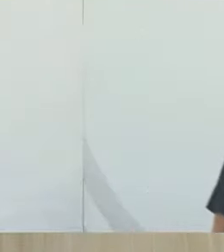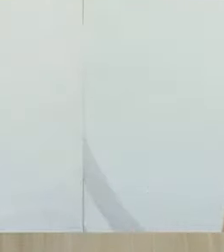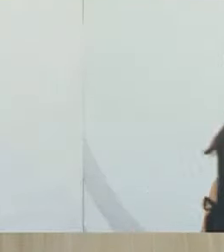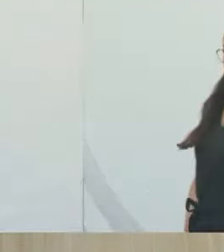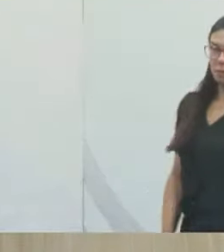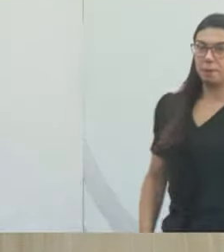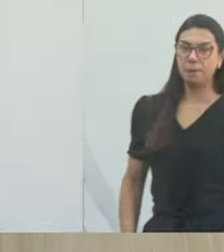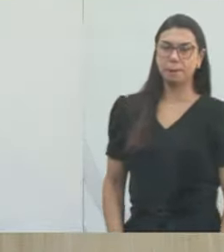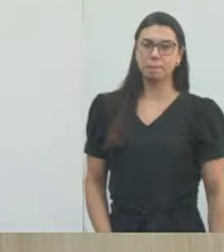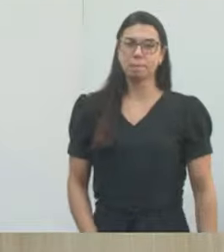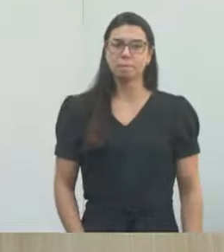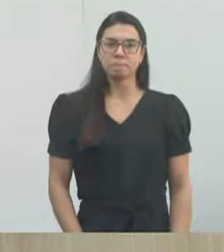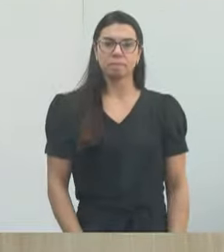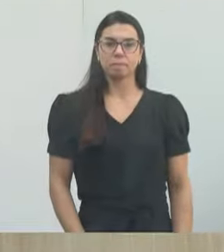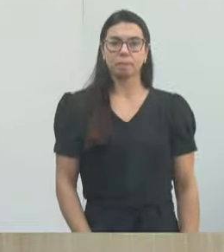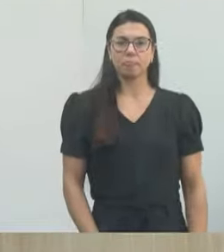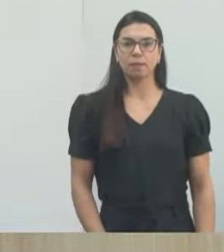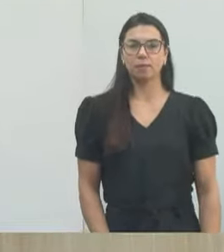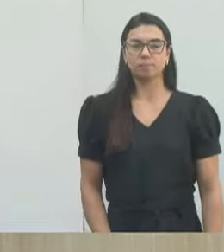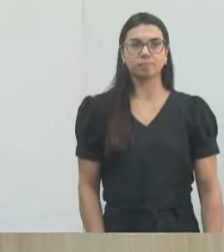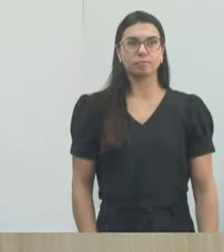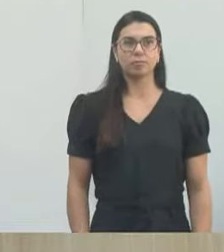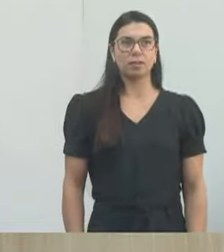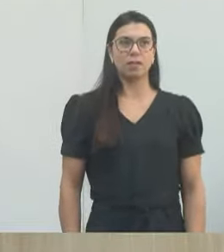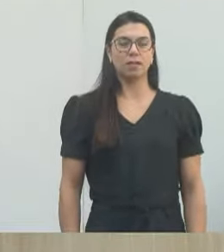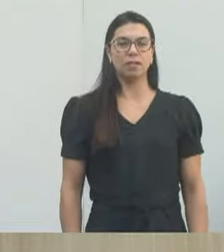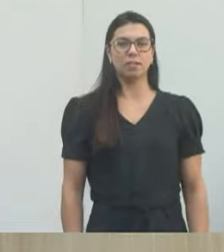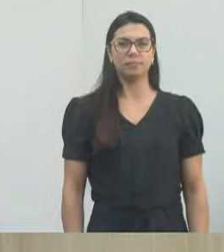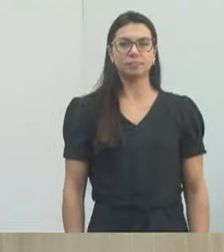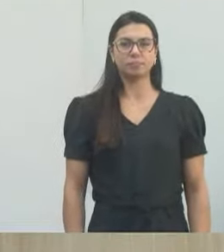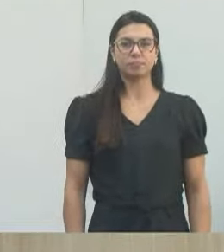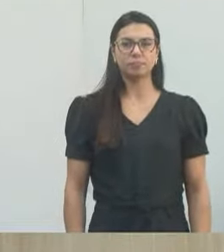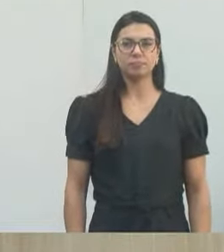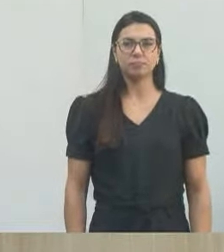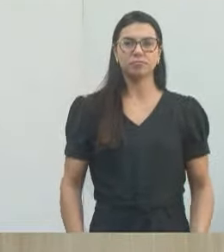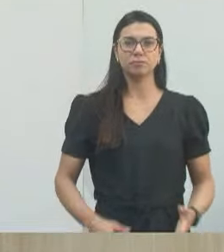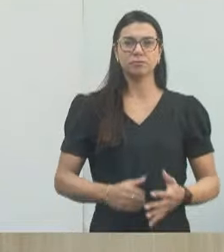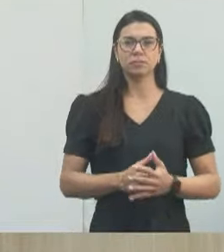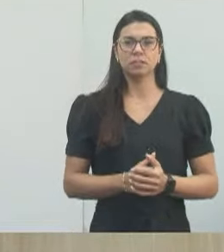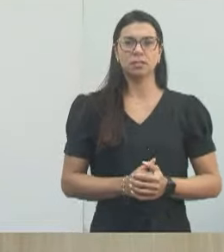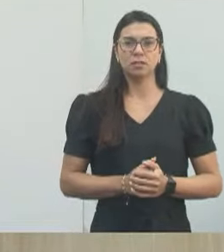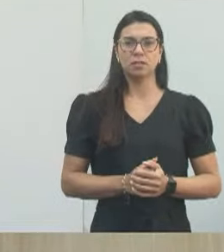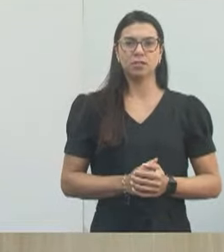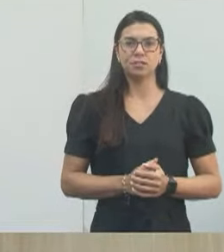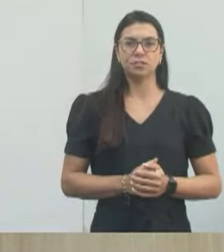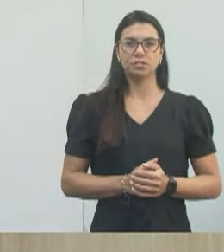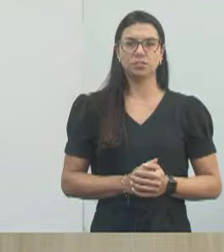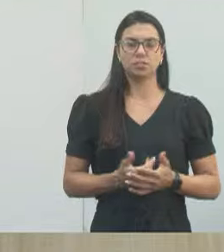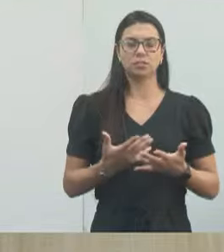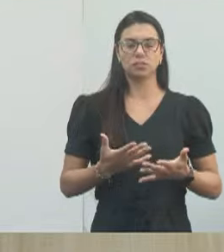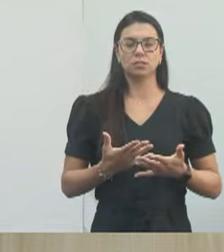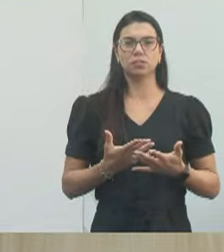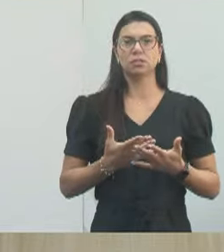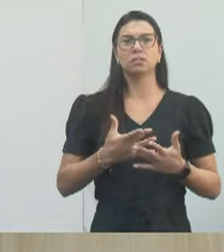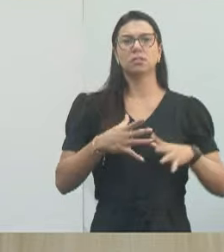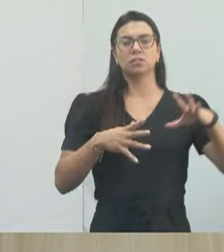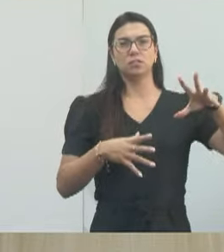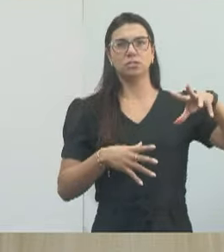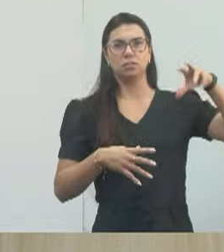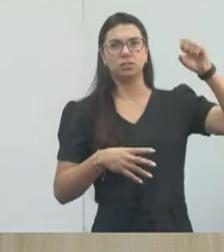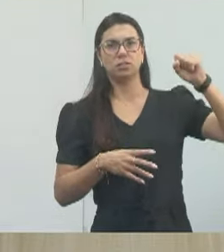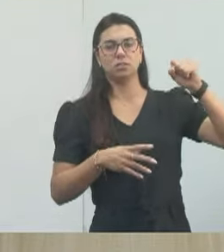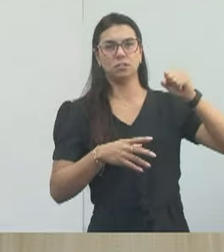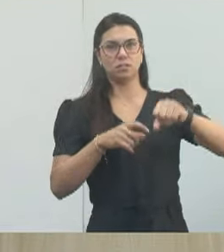inclusive rel que em dias de temp peles acabam ficando sem energia por